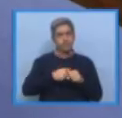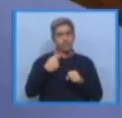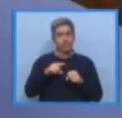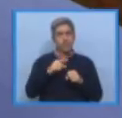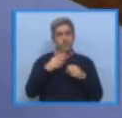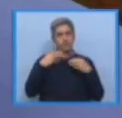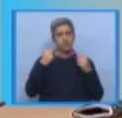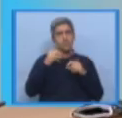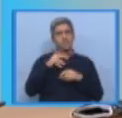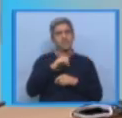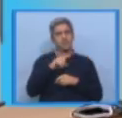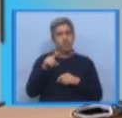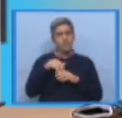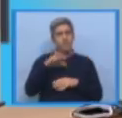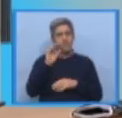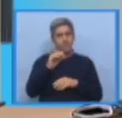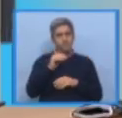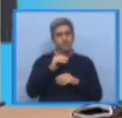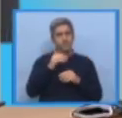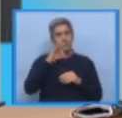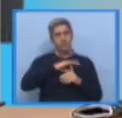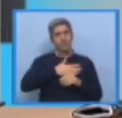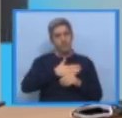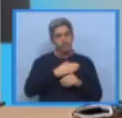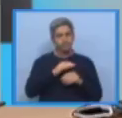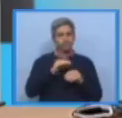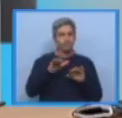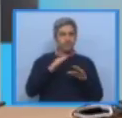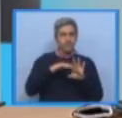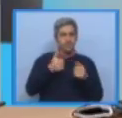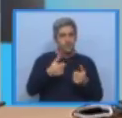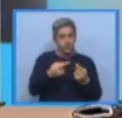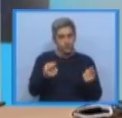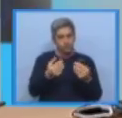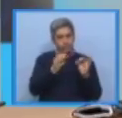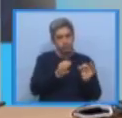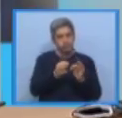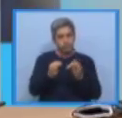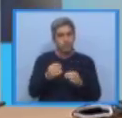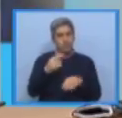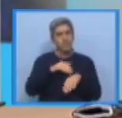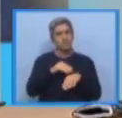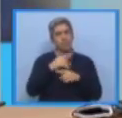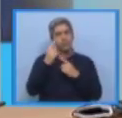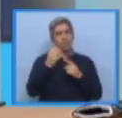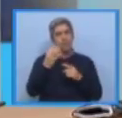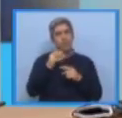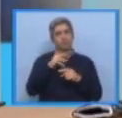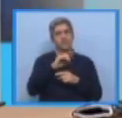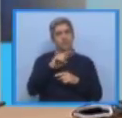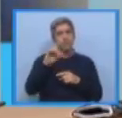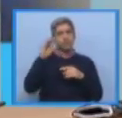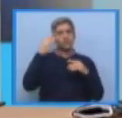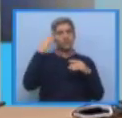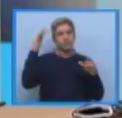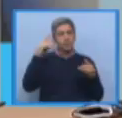um espírito de missão a nível da sua profissão. Vamos dar alguns exemplos de testemunhos de médicos que fizeram missões também no exterior,